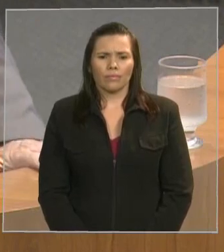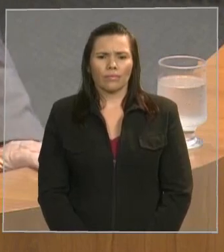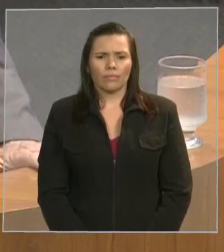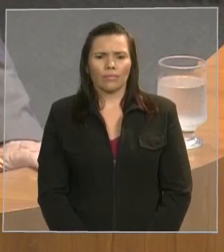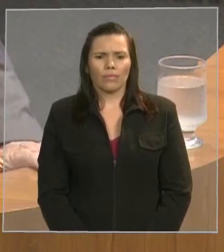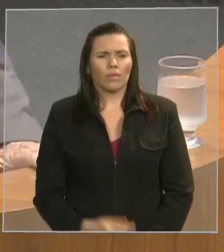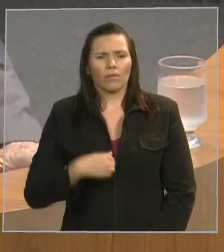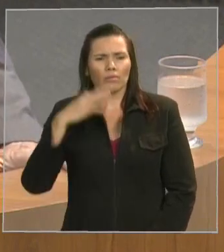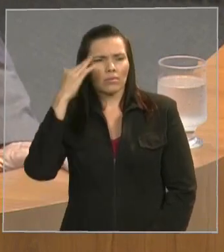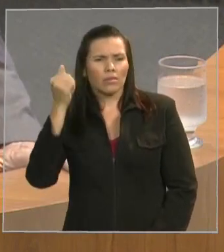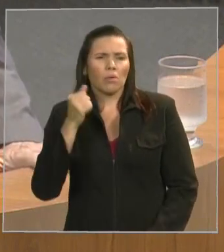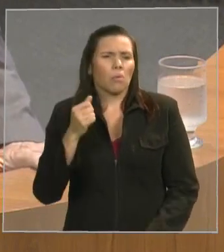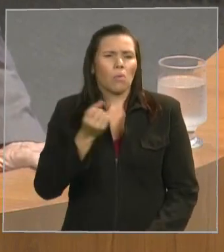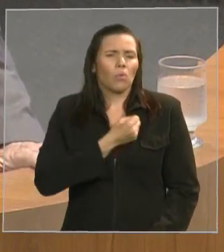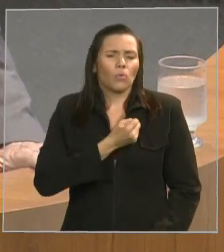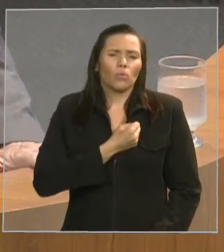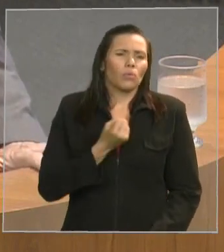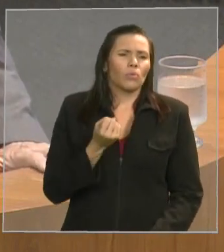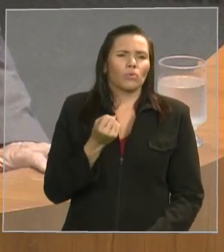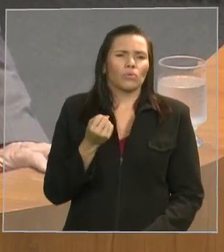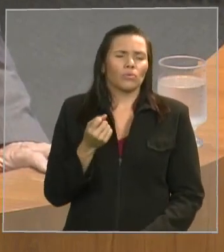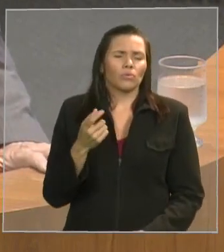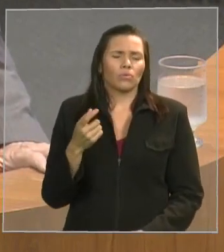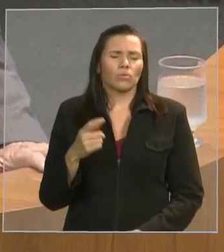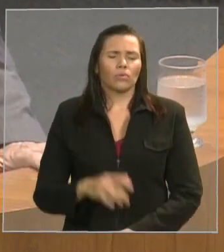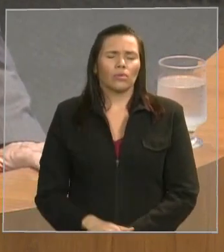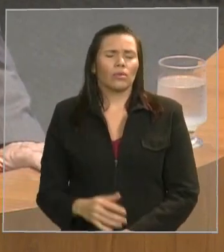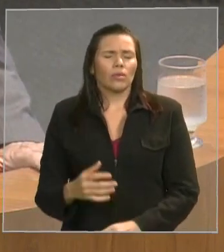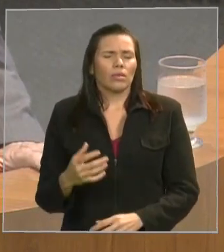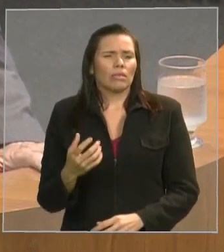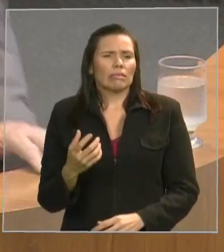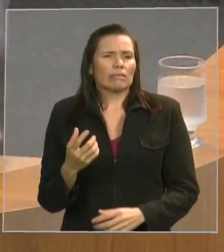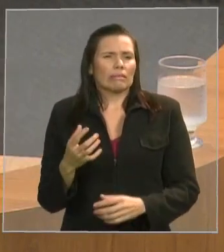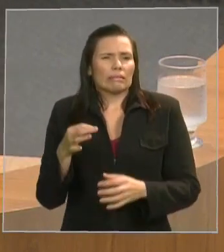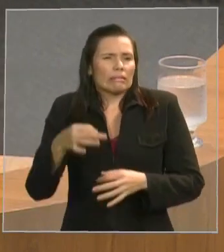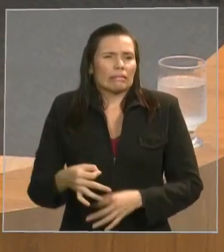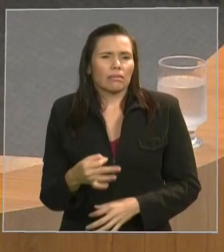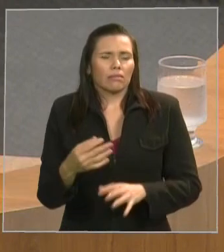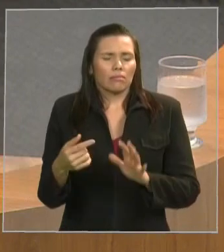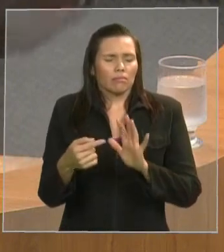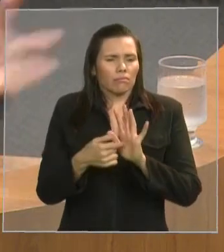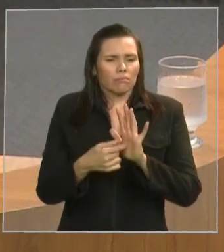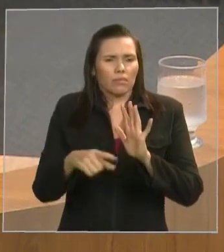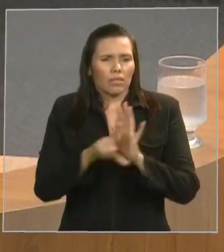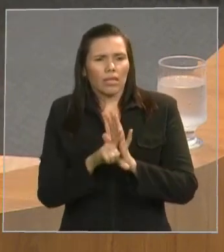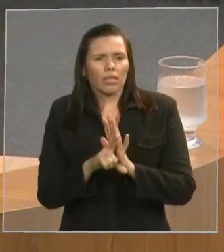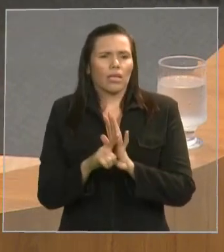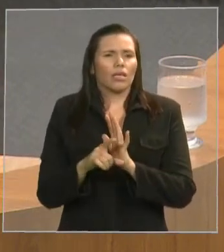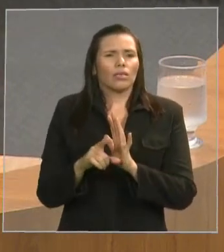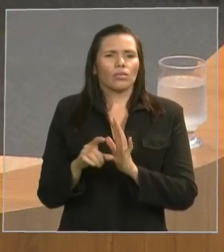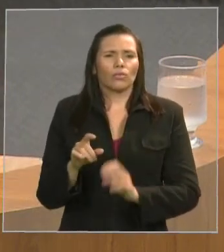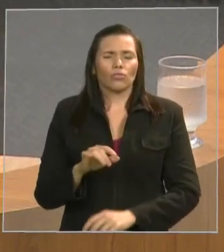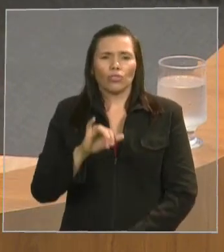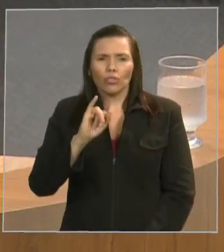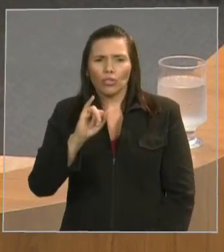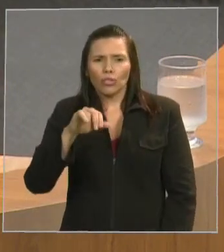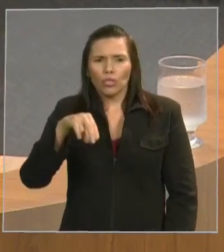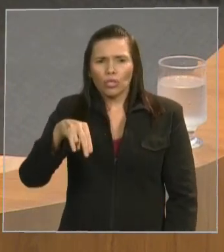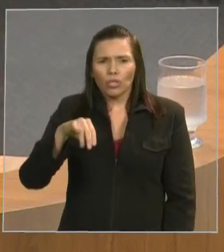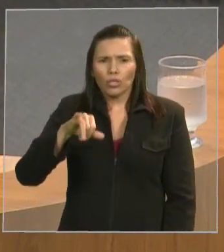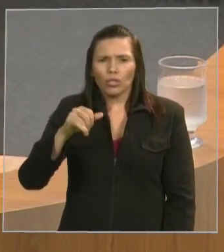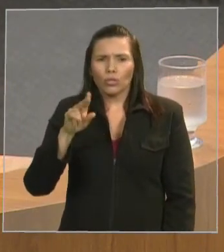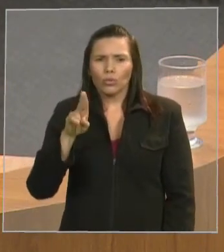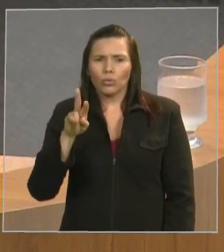140, 138, 139, 140 ou 139, 141. Difamação, injúria e calúnia. Então, eu vi aqueles absurdos. Aí o